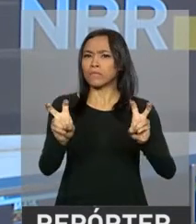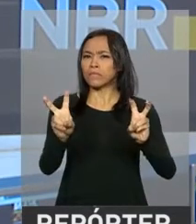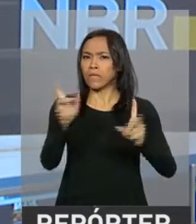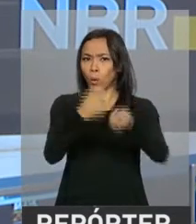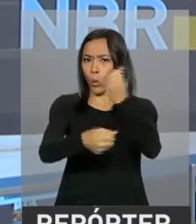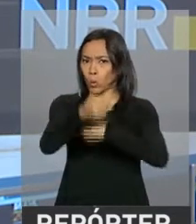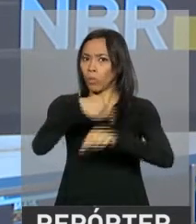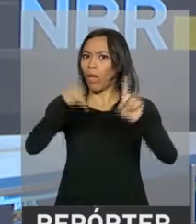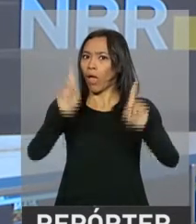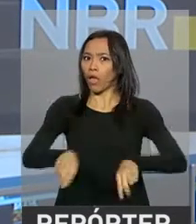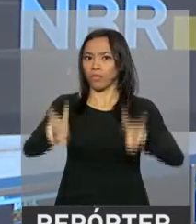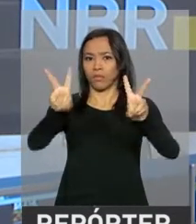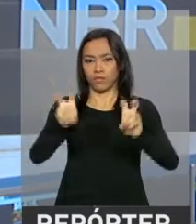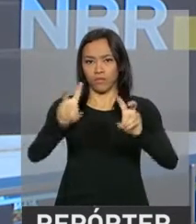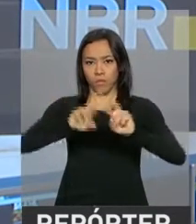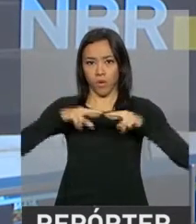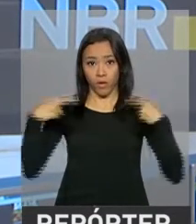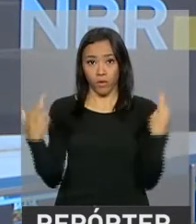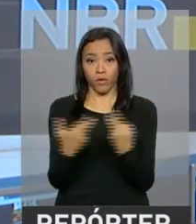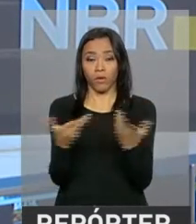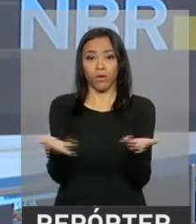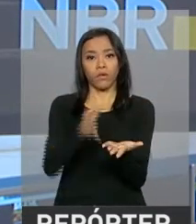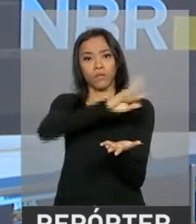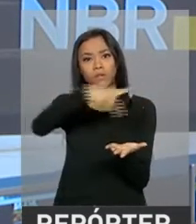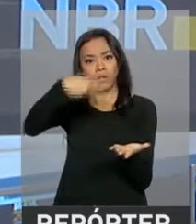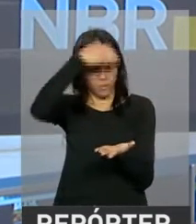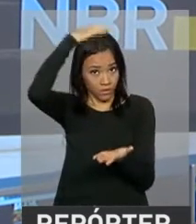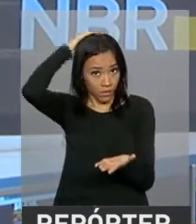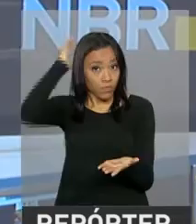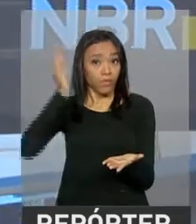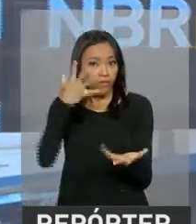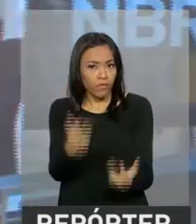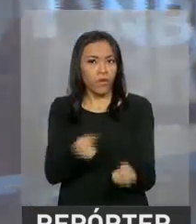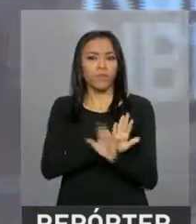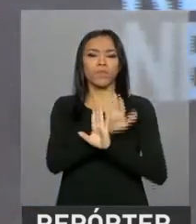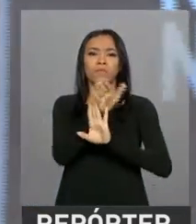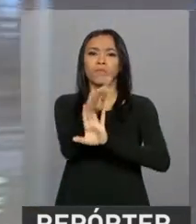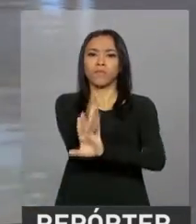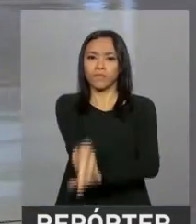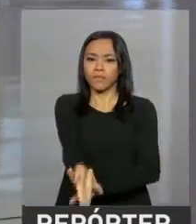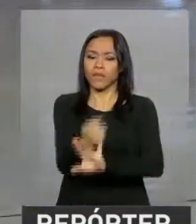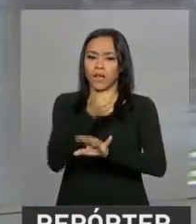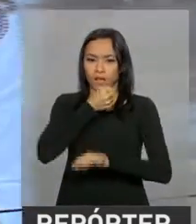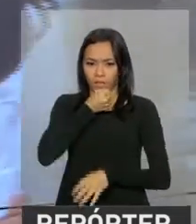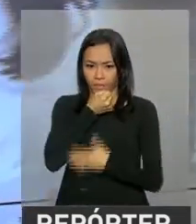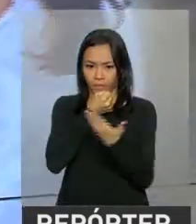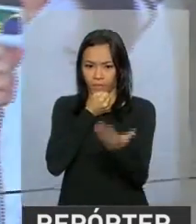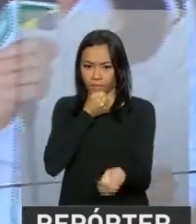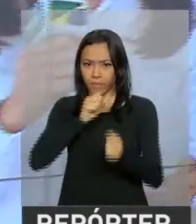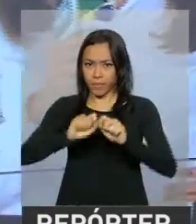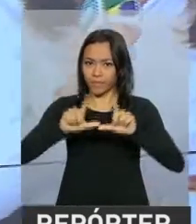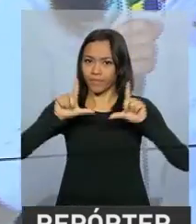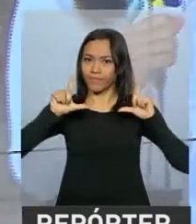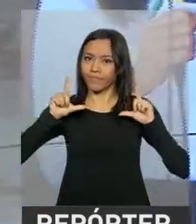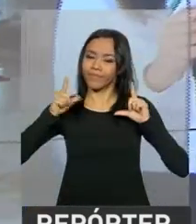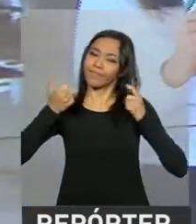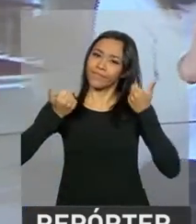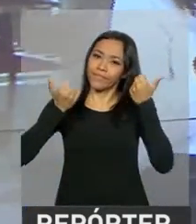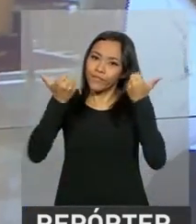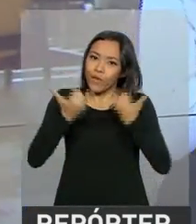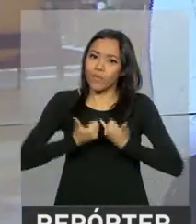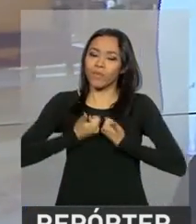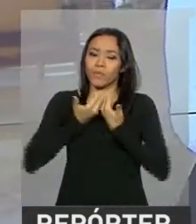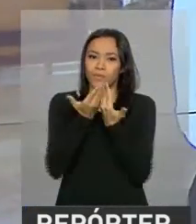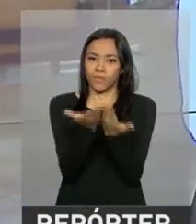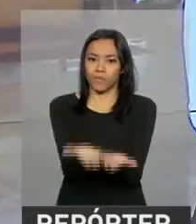uma reunião convocada hoje pelo presidente em exercício michel temer vamos então colocar a bola de hoje aqui no telão que tem as informações para a gente lá do